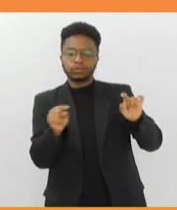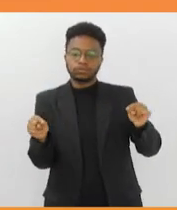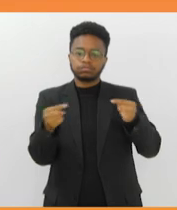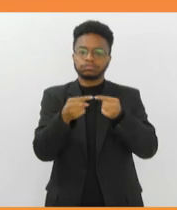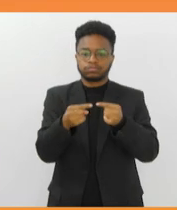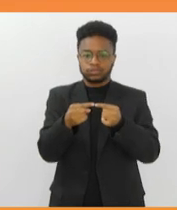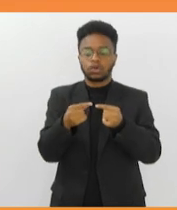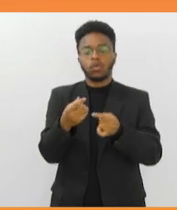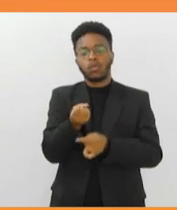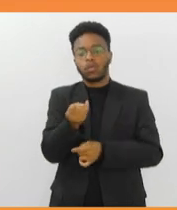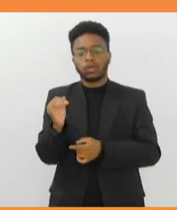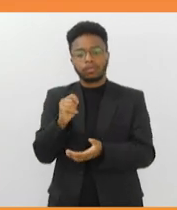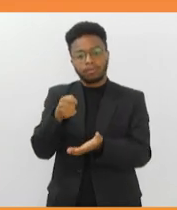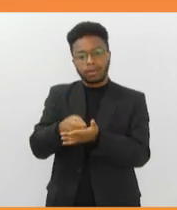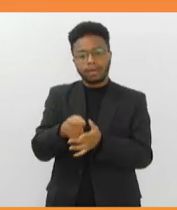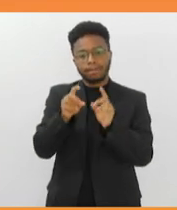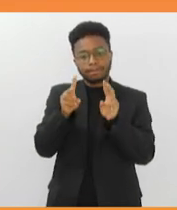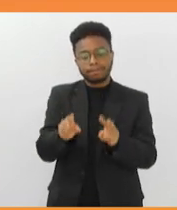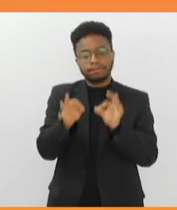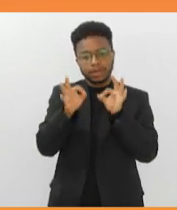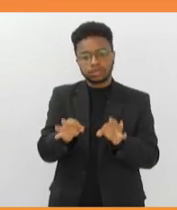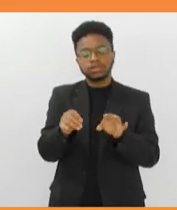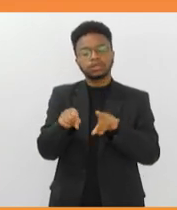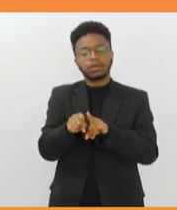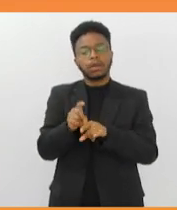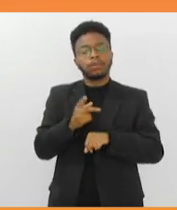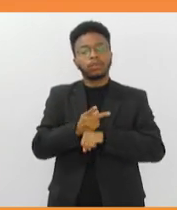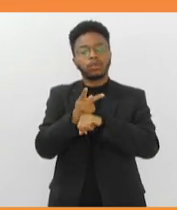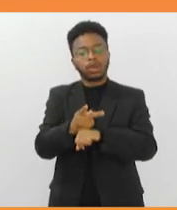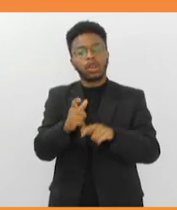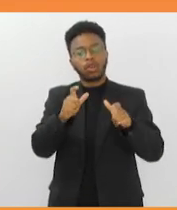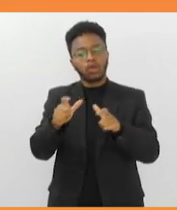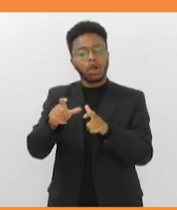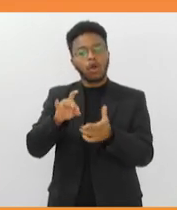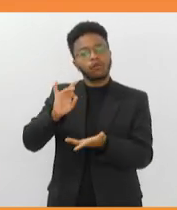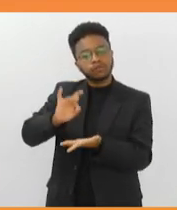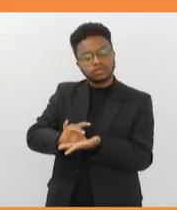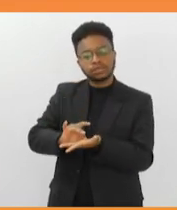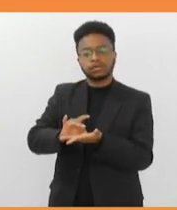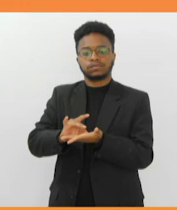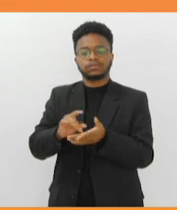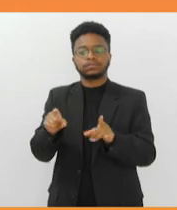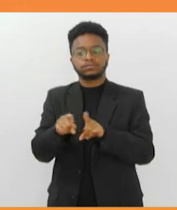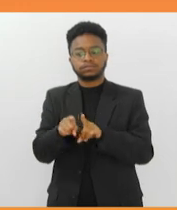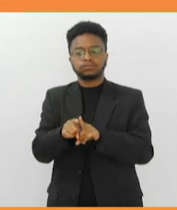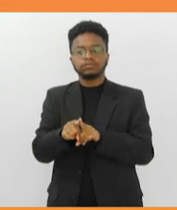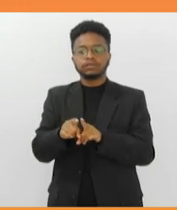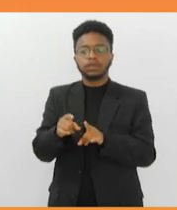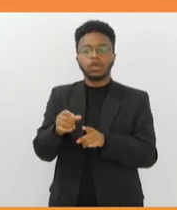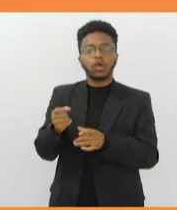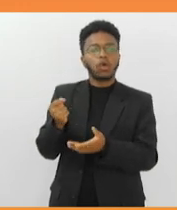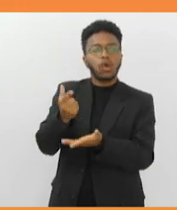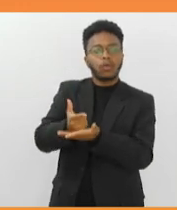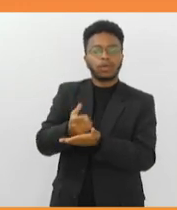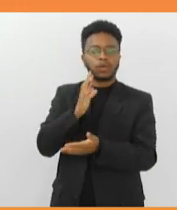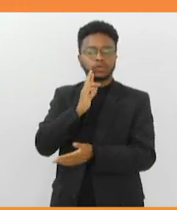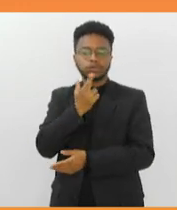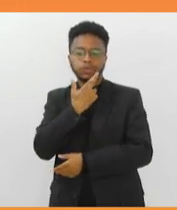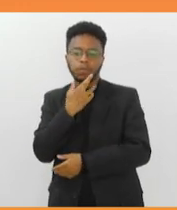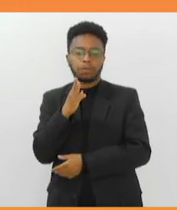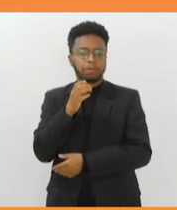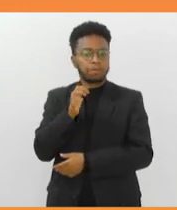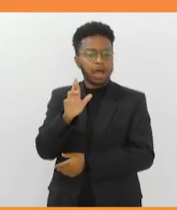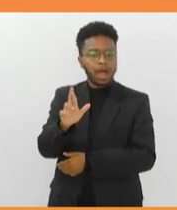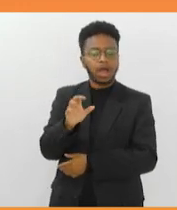Procurar sempre estabelecimentos oficiais que prestam serviços. Compre uma caipirinha num bar, num restaurante, num